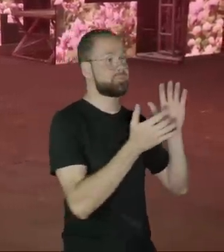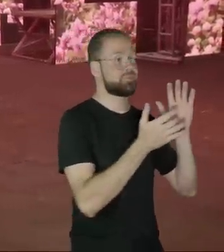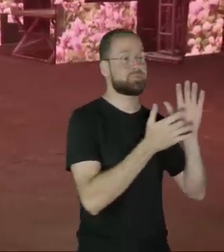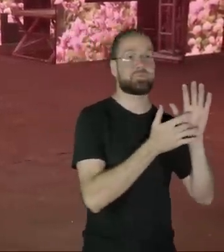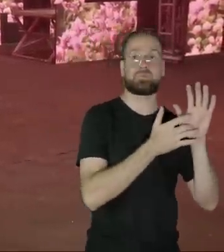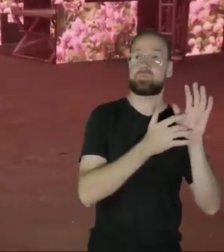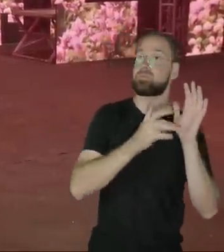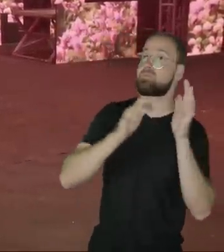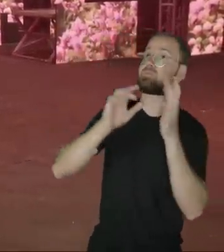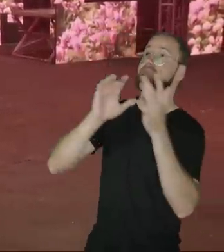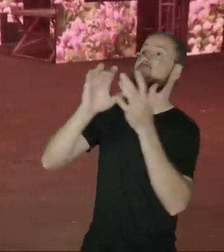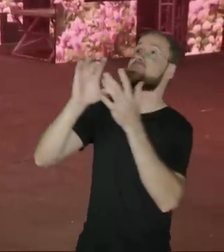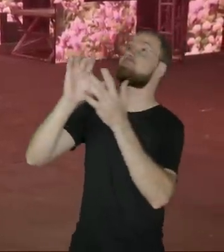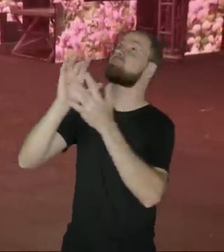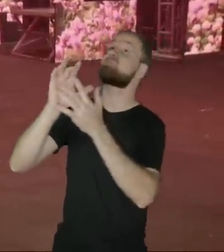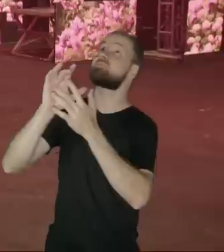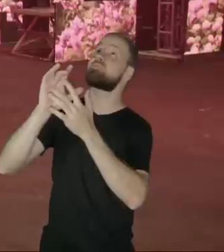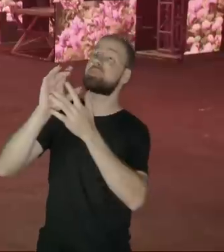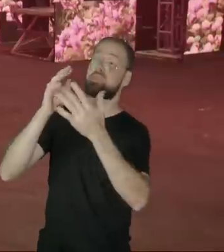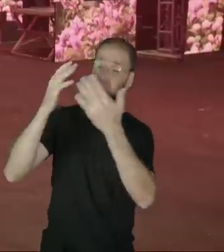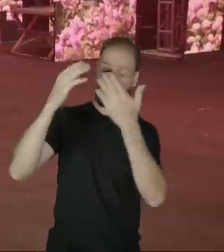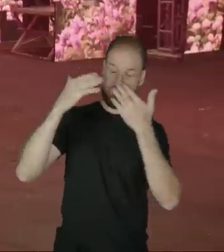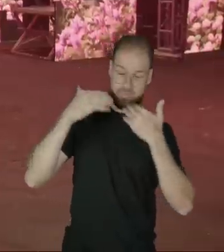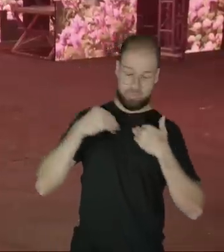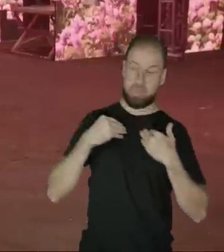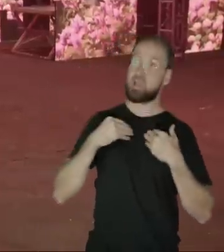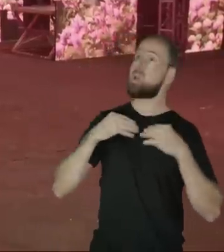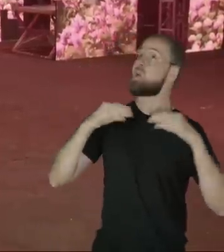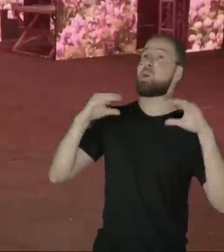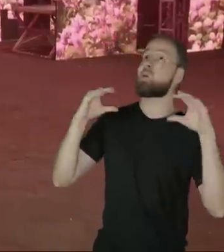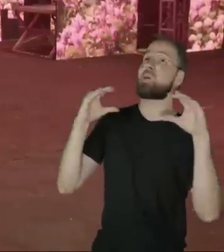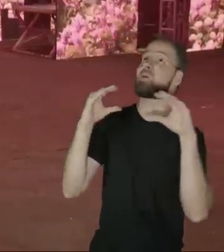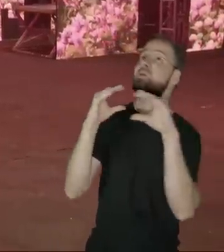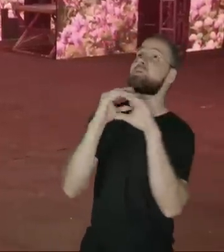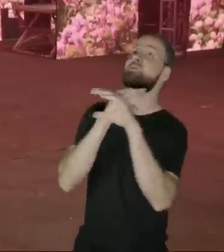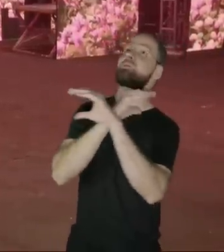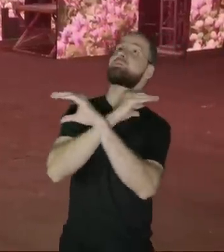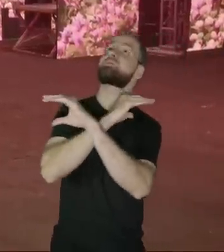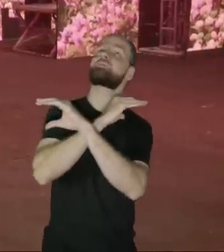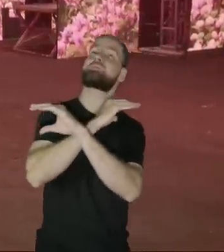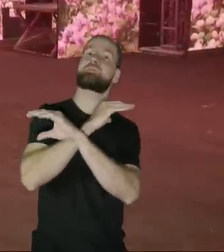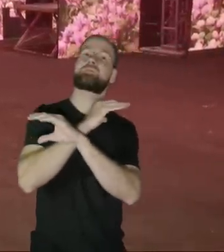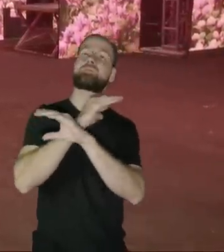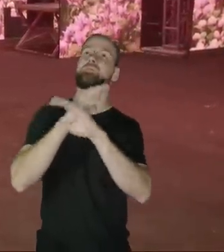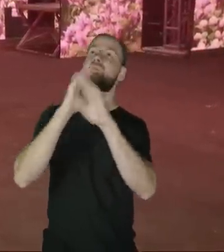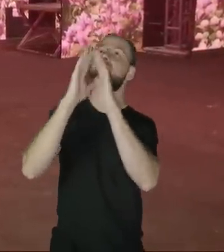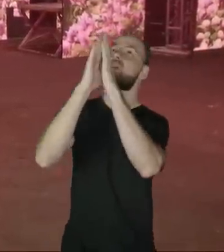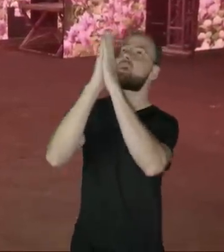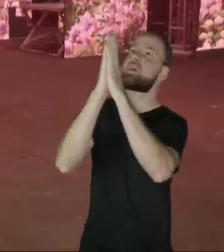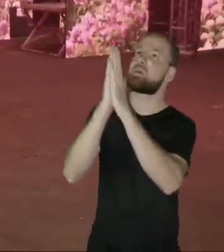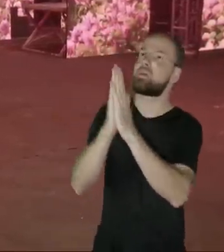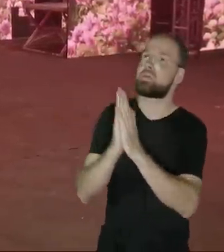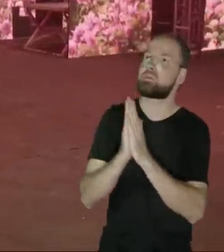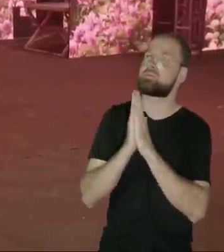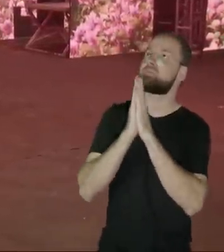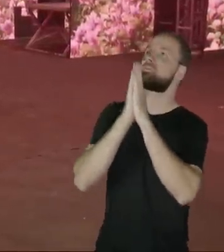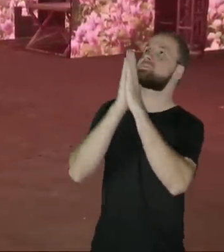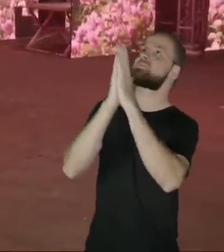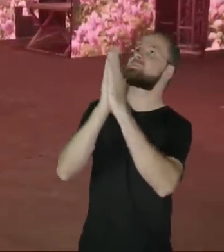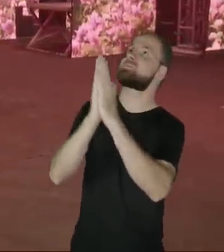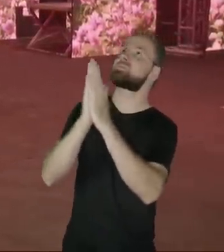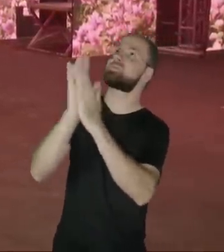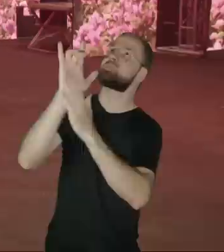És meu tudo, Jesus, amado de minha alma.